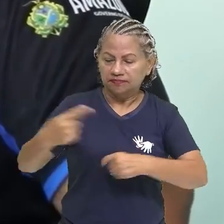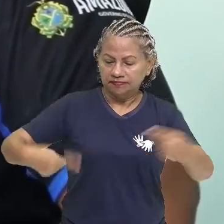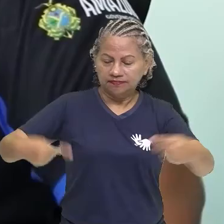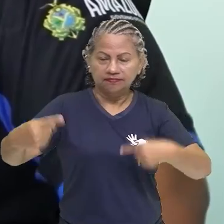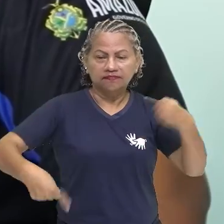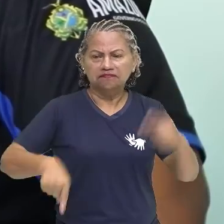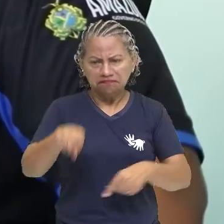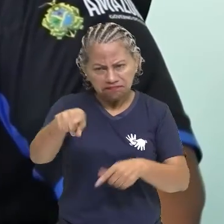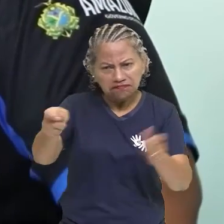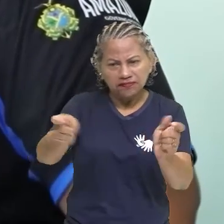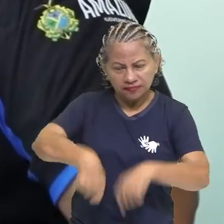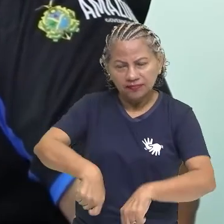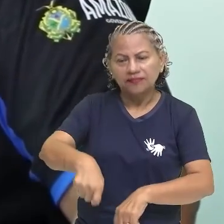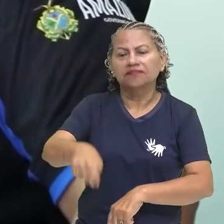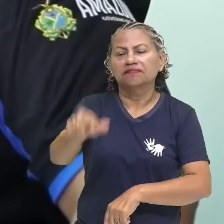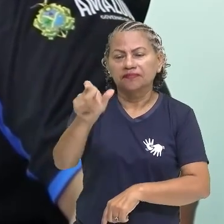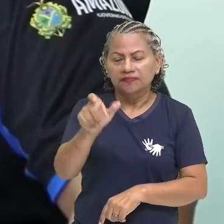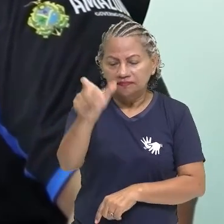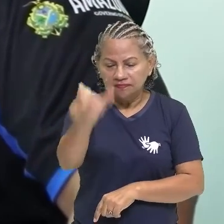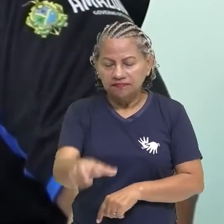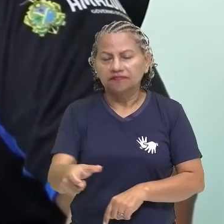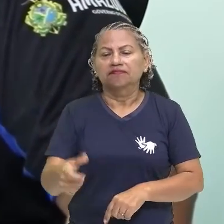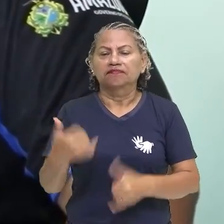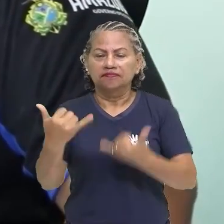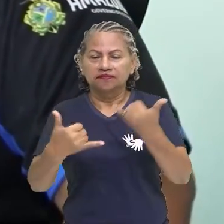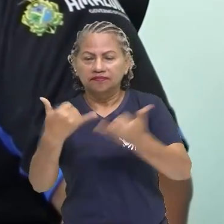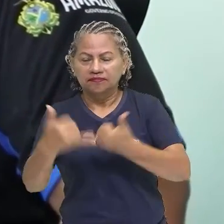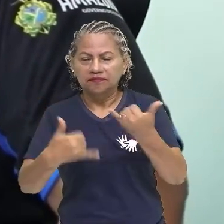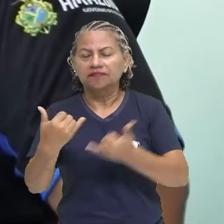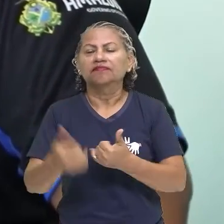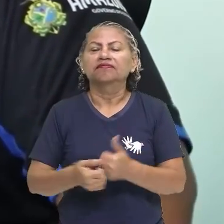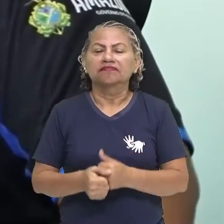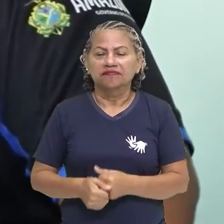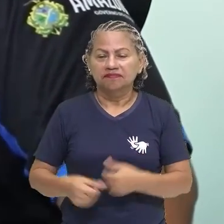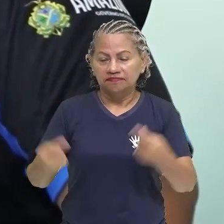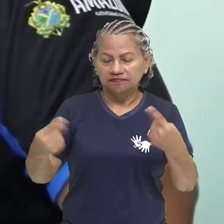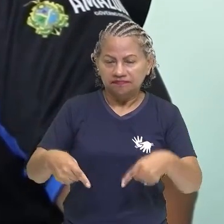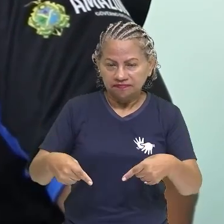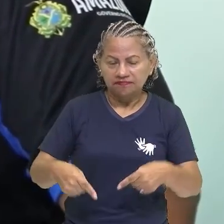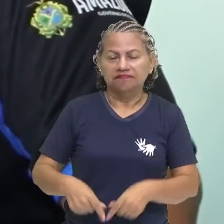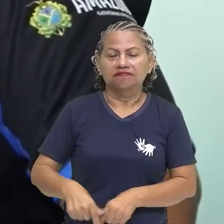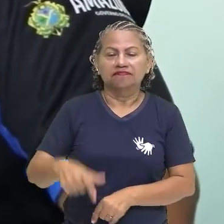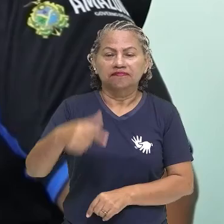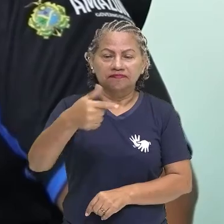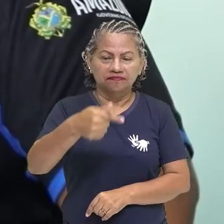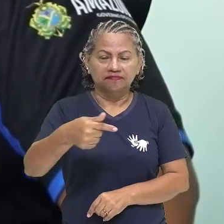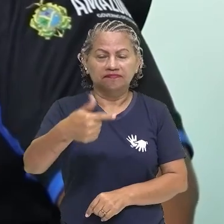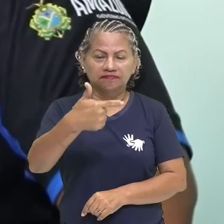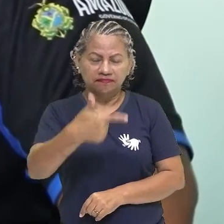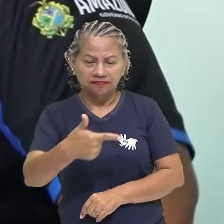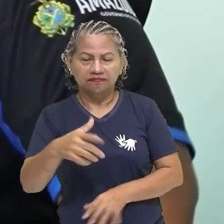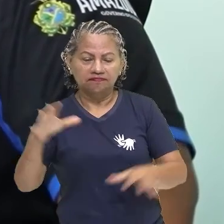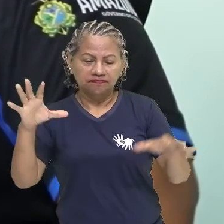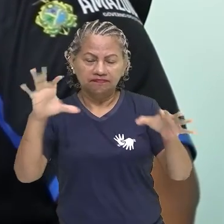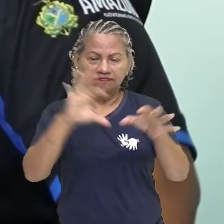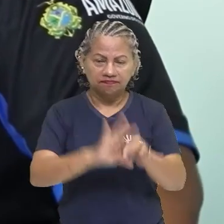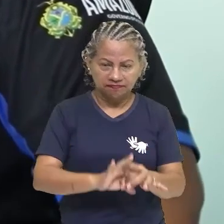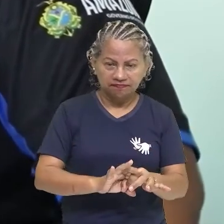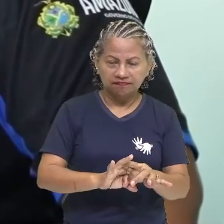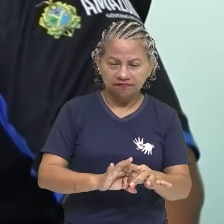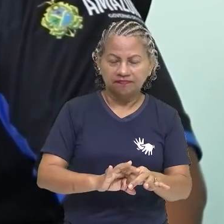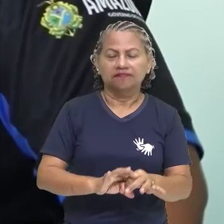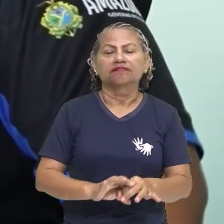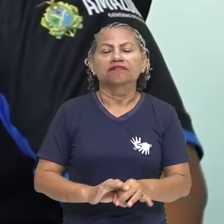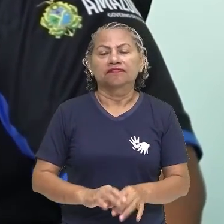ser um desses jogadores, você pode entrar em algumas das 72 organizações hoje que são filiadas à FAISP.